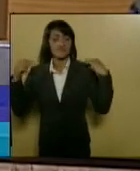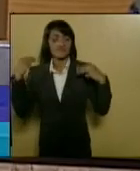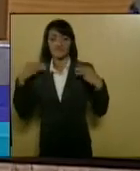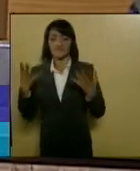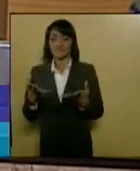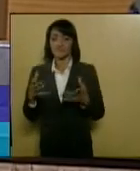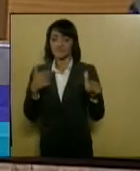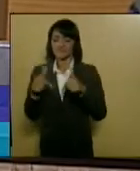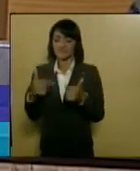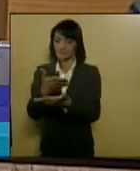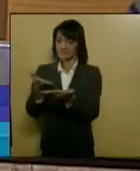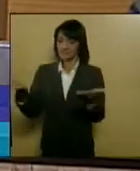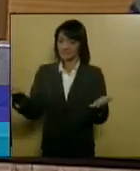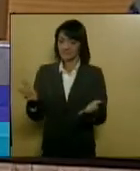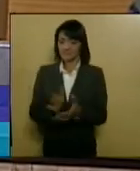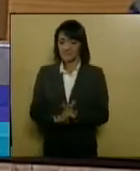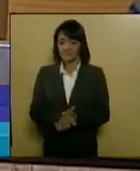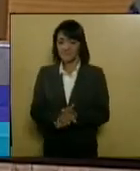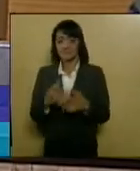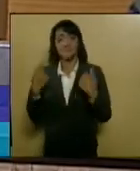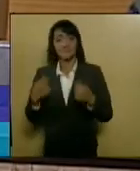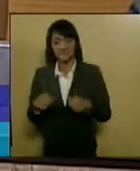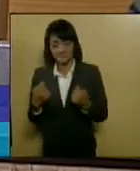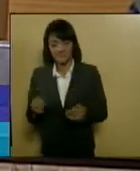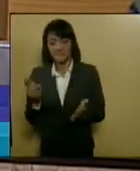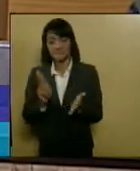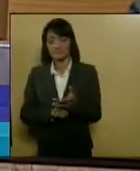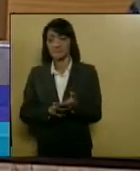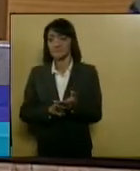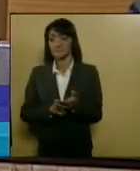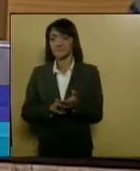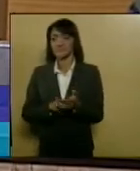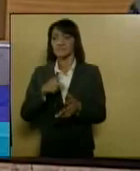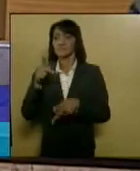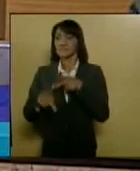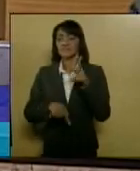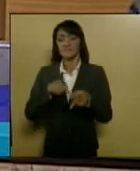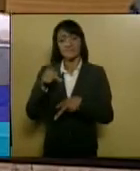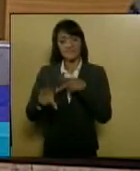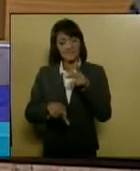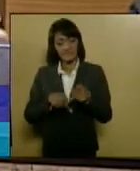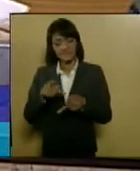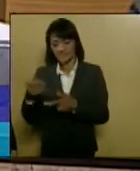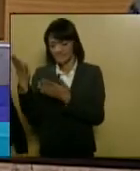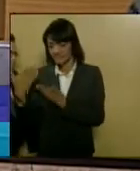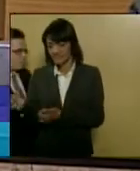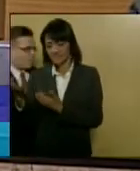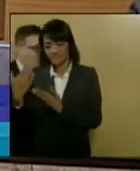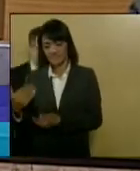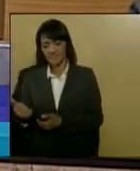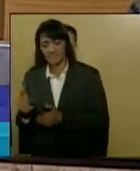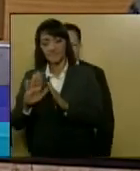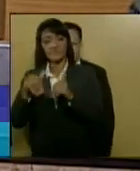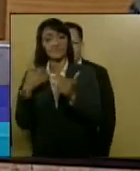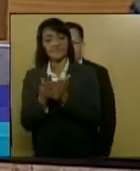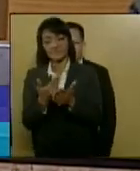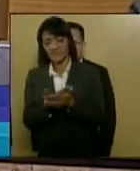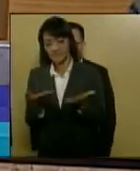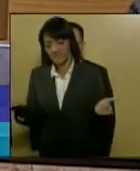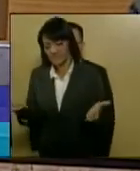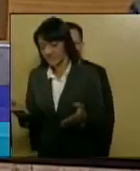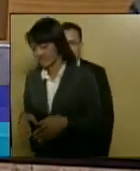por vocês militares. É preciso que se leve isso para o povo, para o jovem, para a juventude nas escolas.